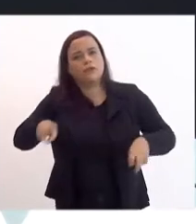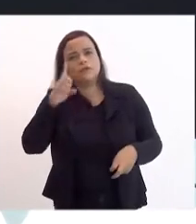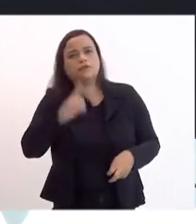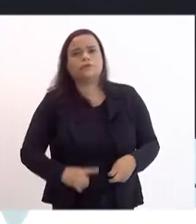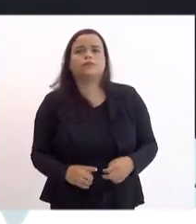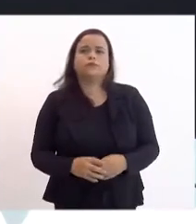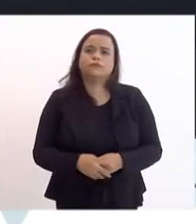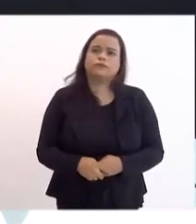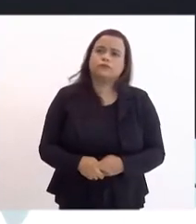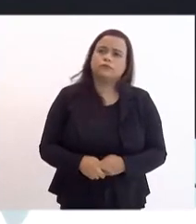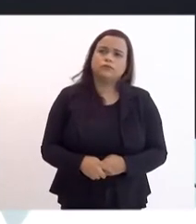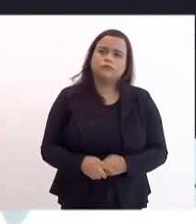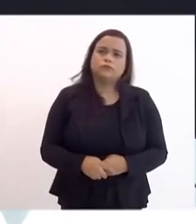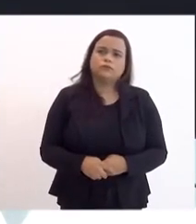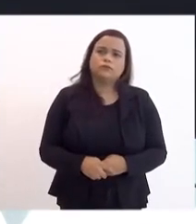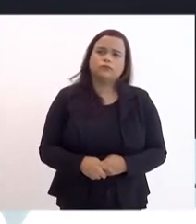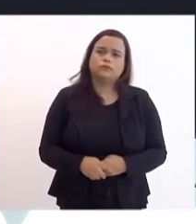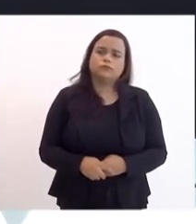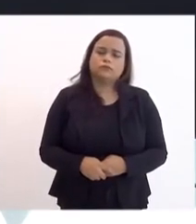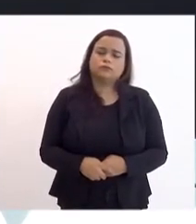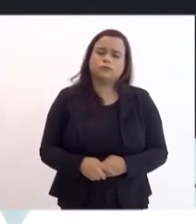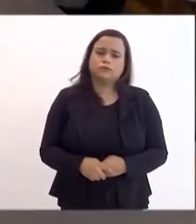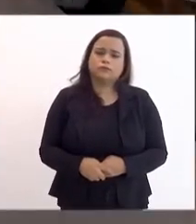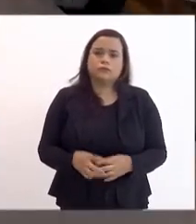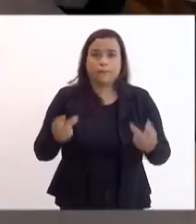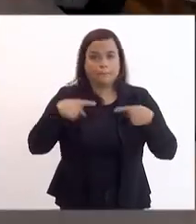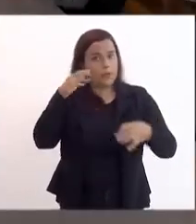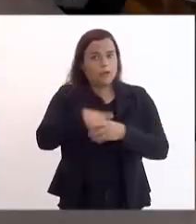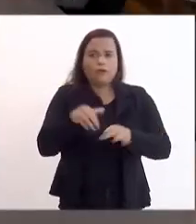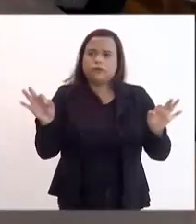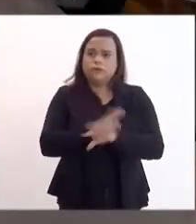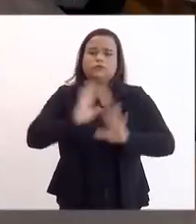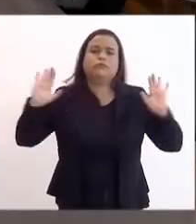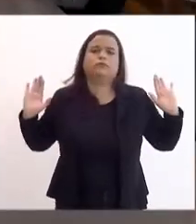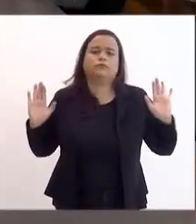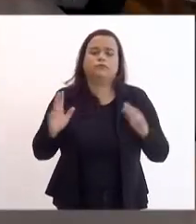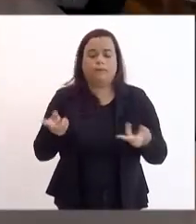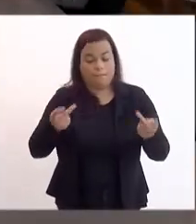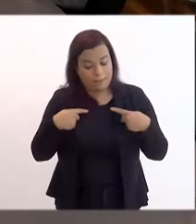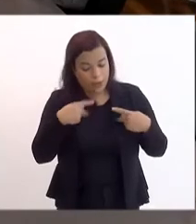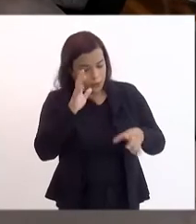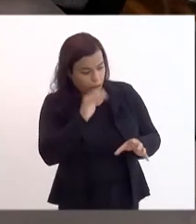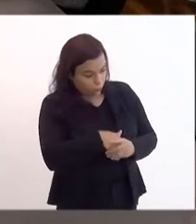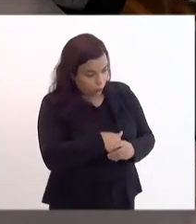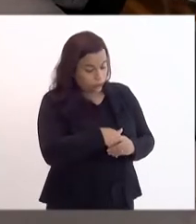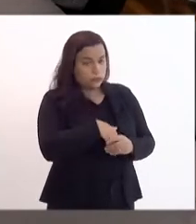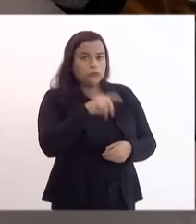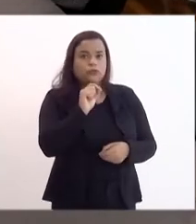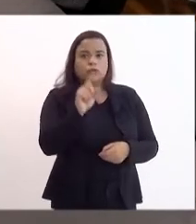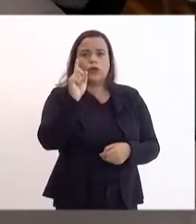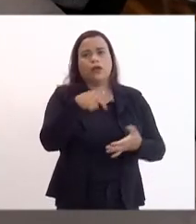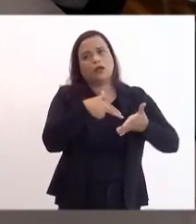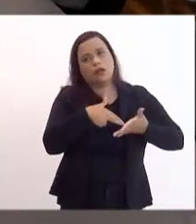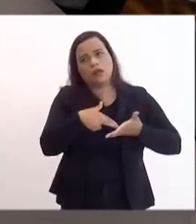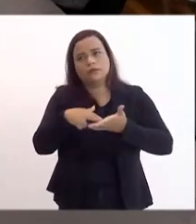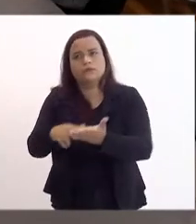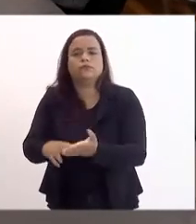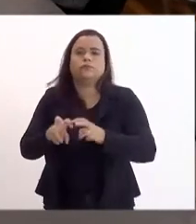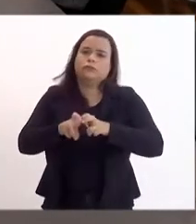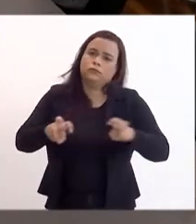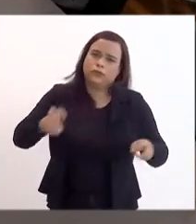só mude a regra. Meu voto, eu vou fazer assim. Esse é o meu voto. Meu voto é encaminhar a mesa diretora